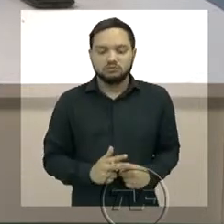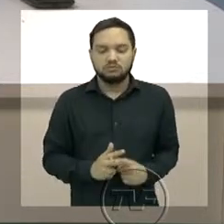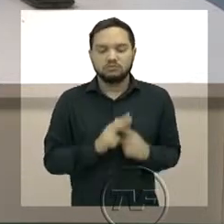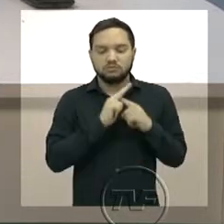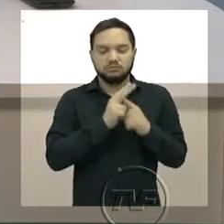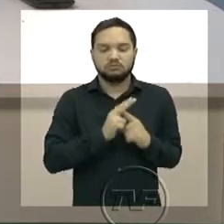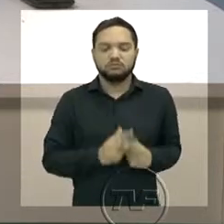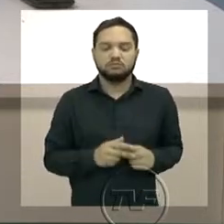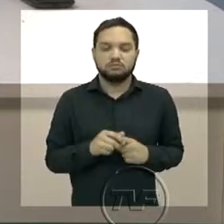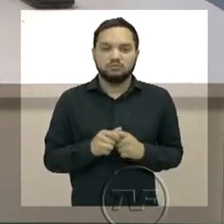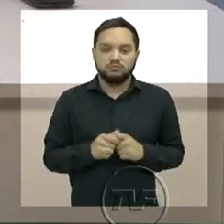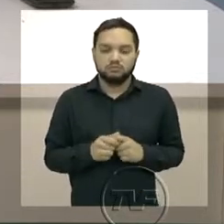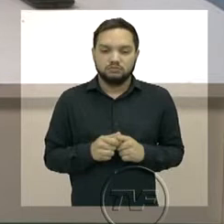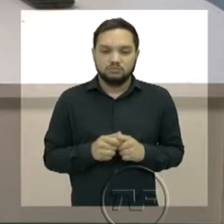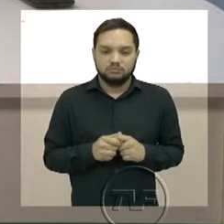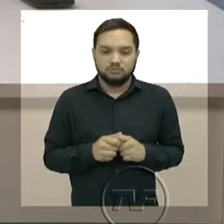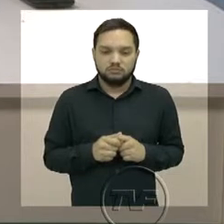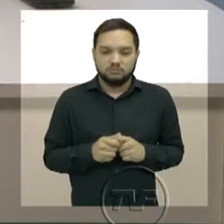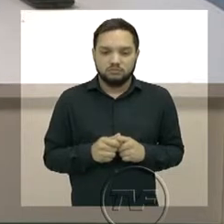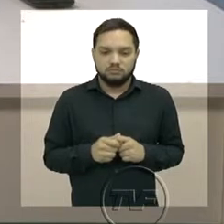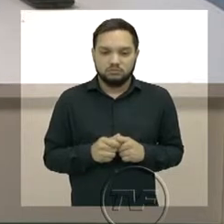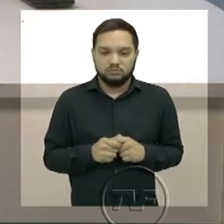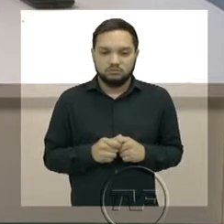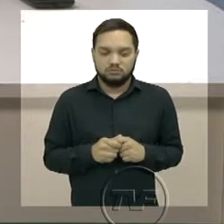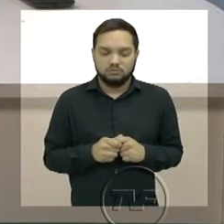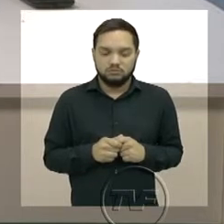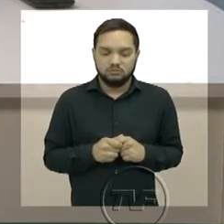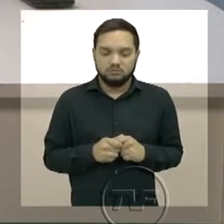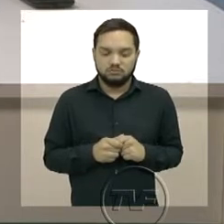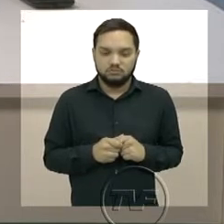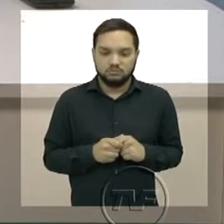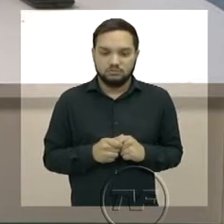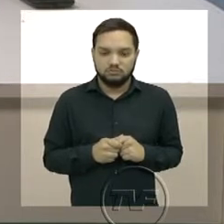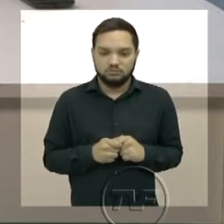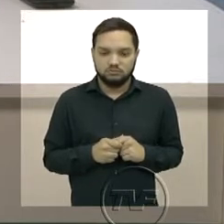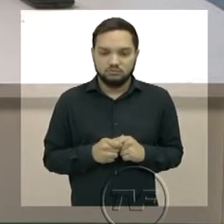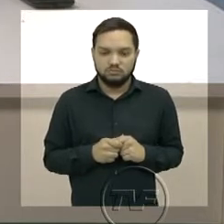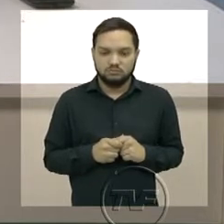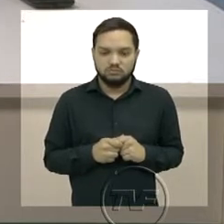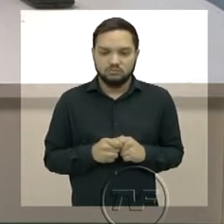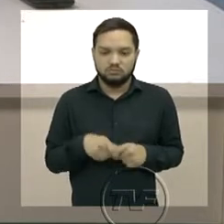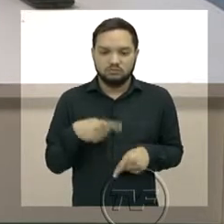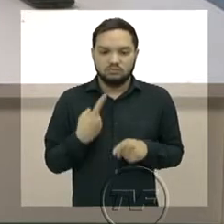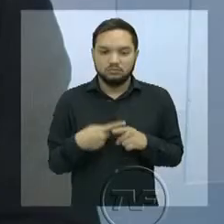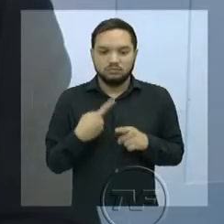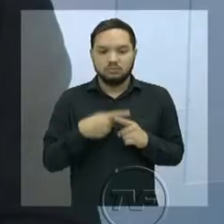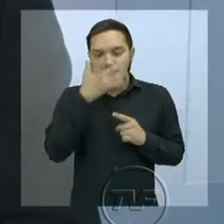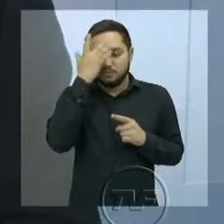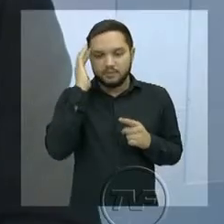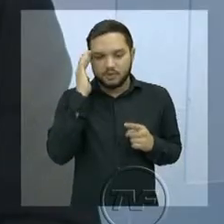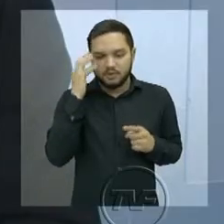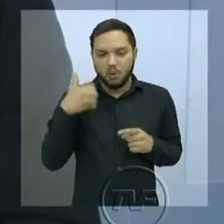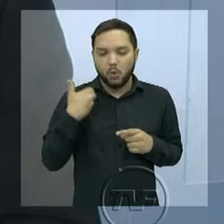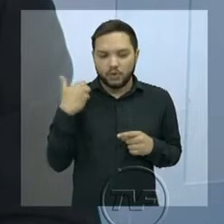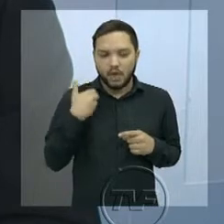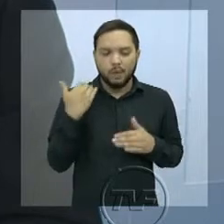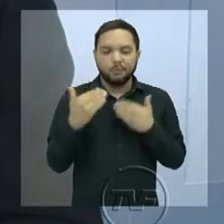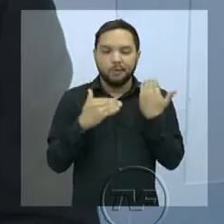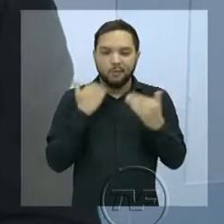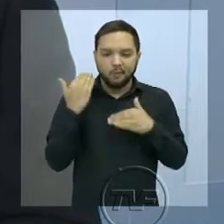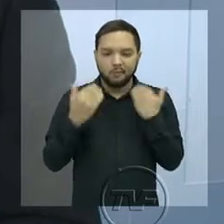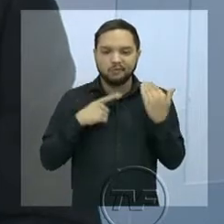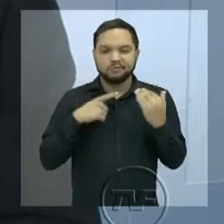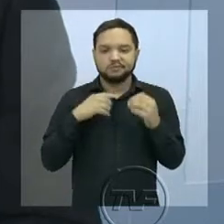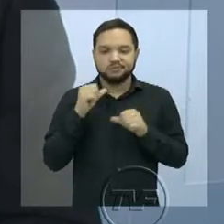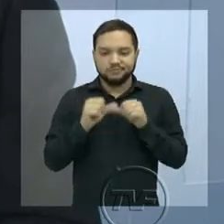a nova configuração da longevidade, né, da expectativa de vida,